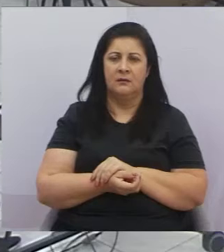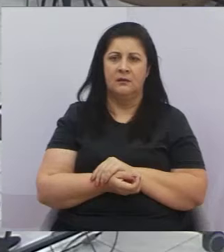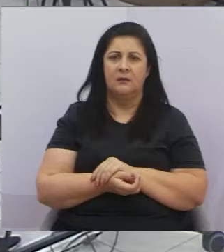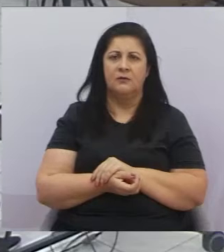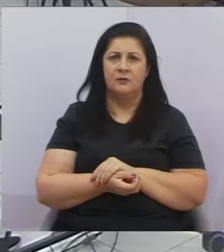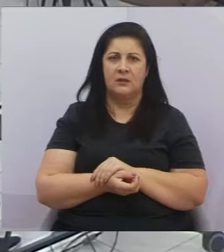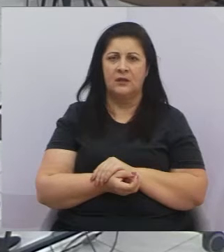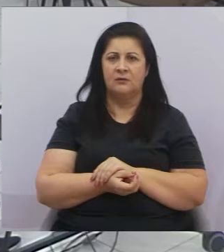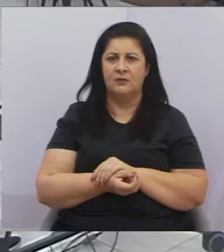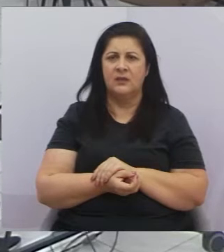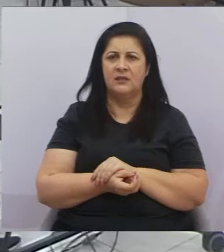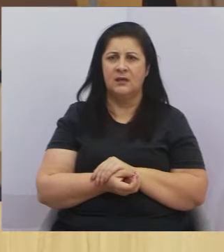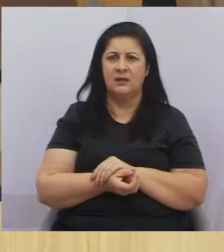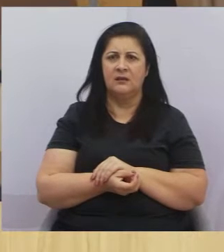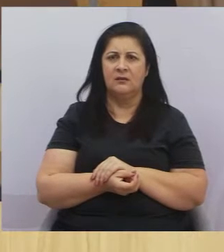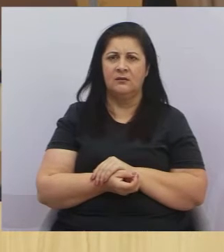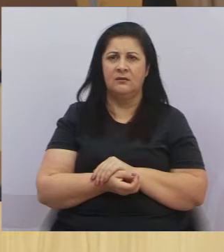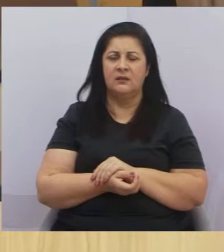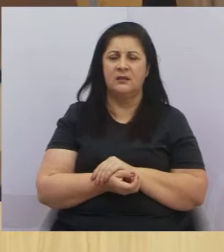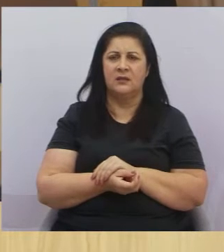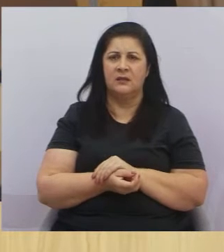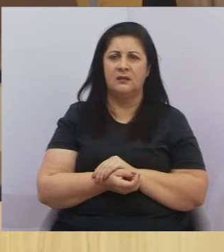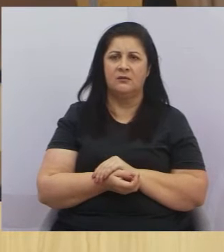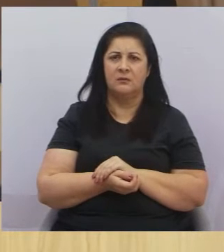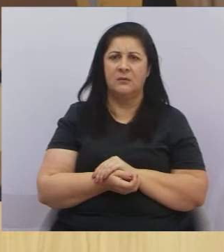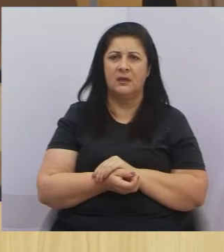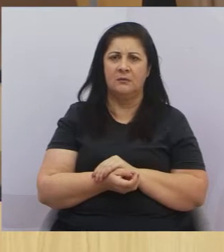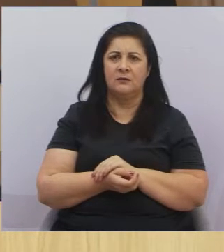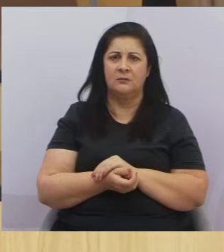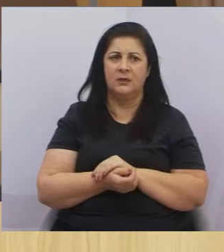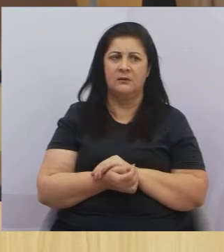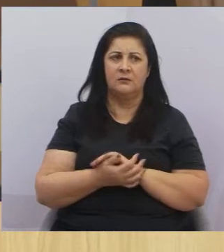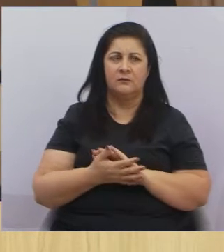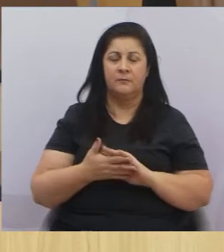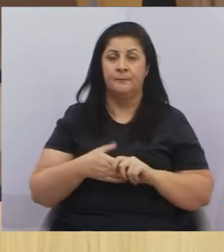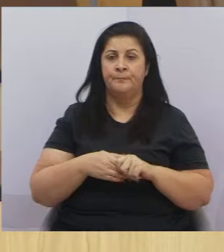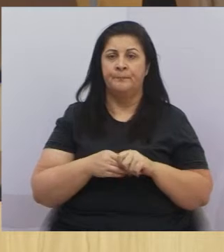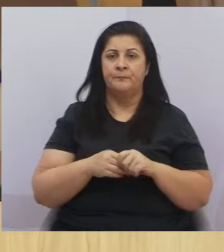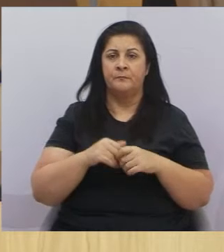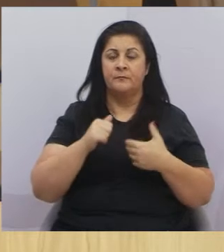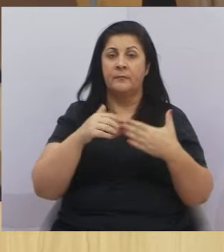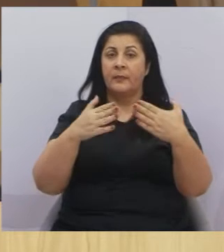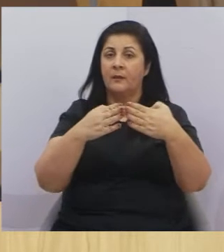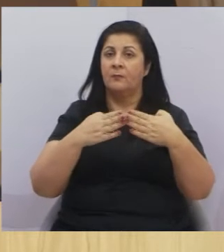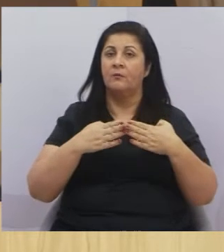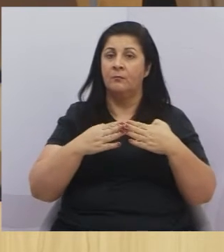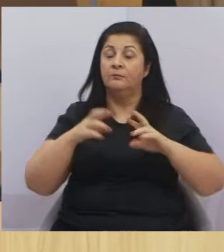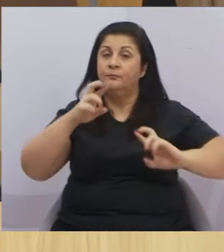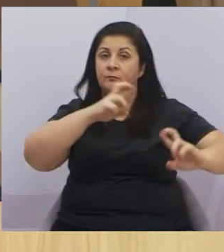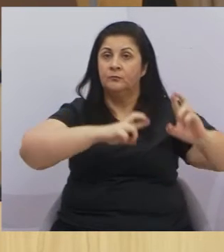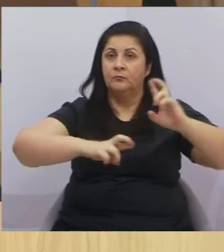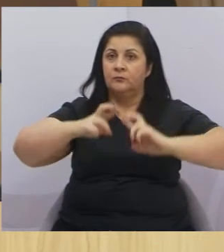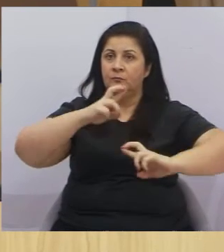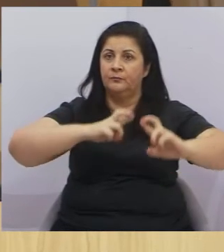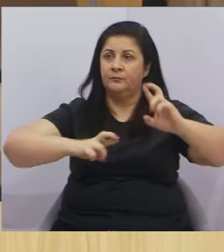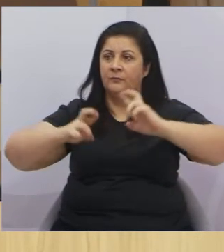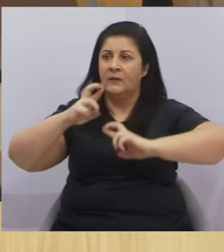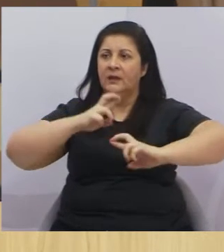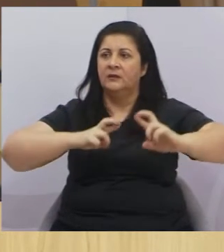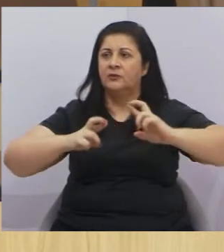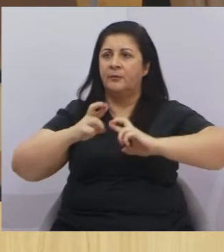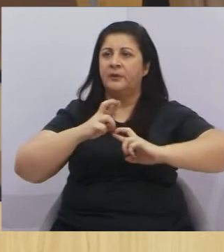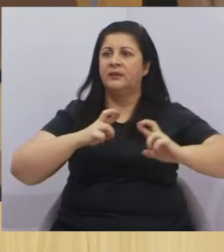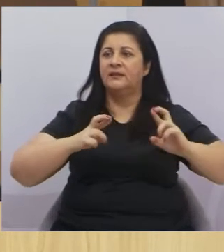Requerimento 353 ao 41º Batalhão de Polícia Militar do Interior, solicitando intensificação de rondas policiais no